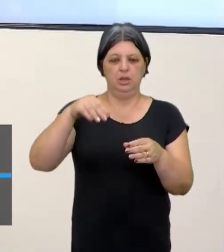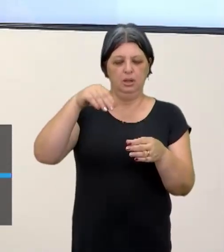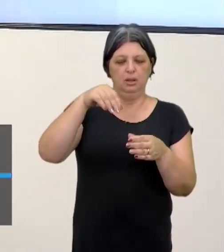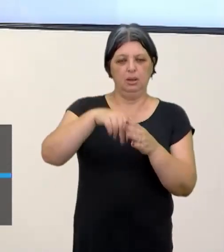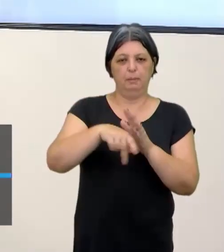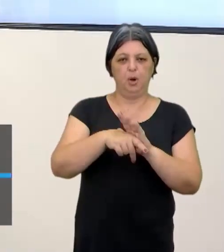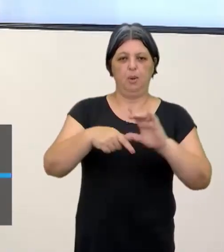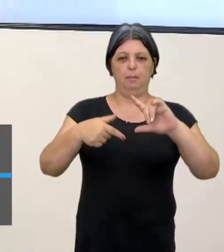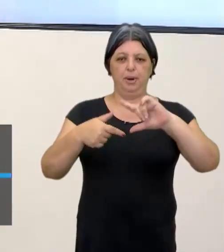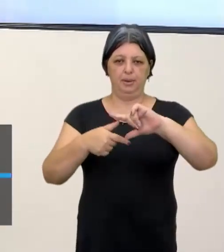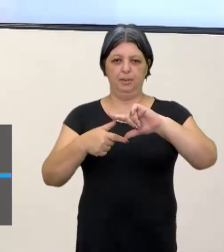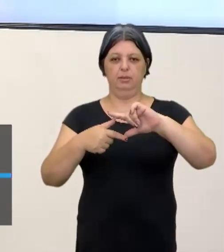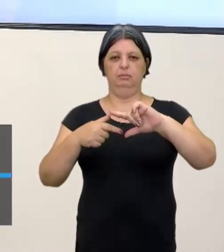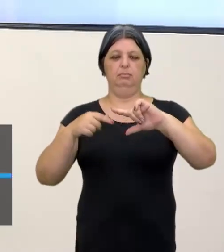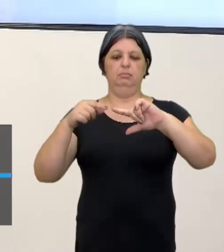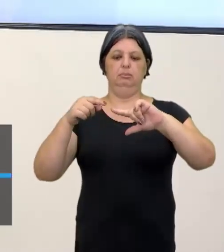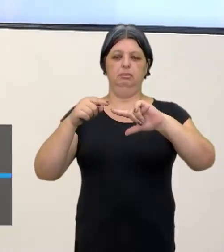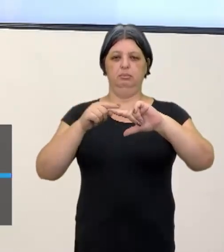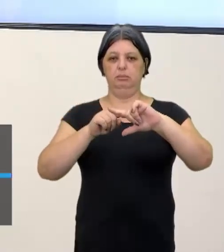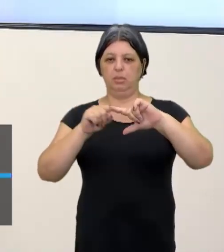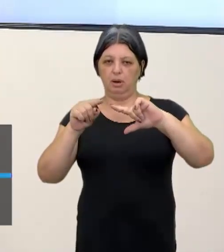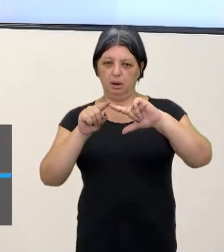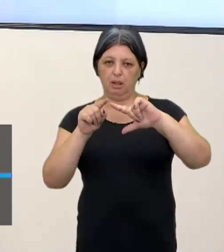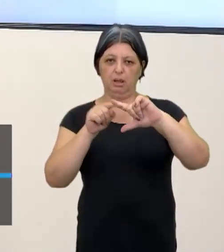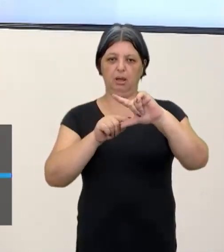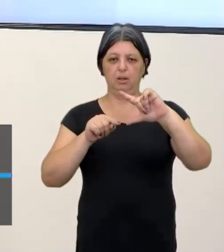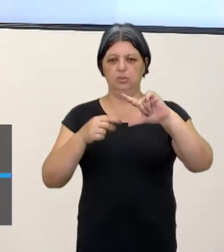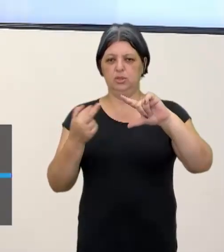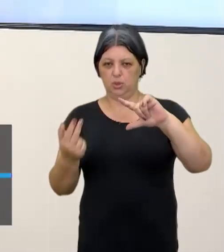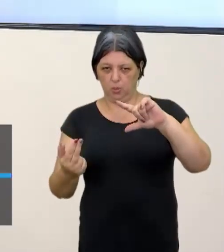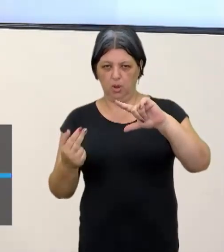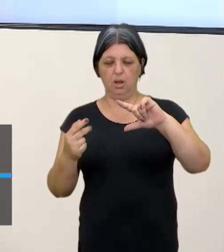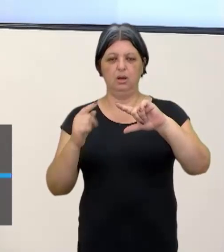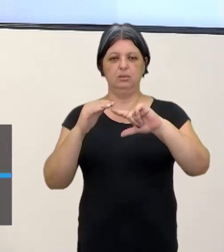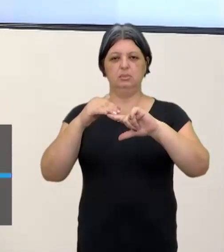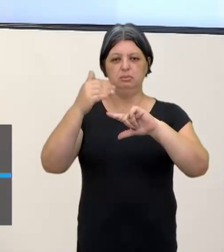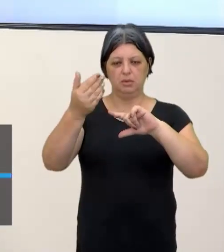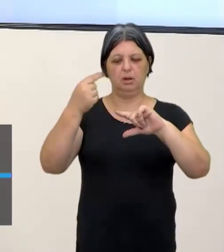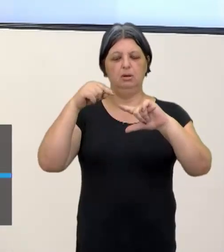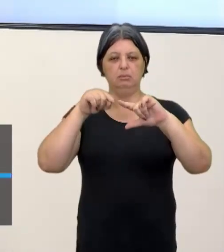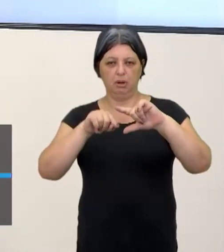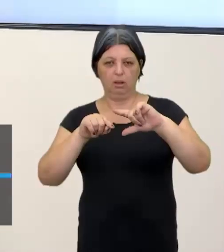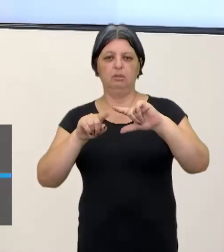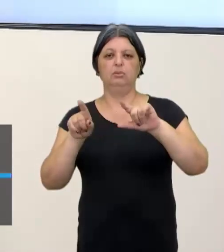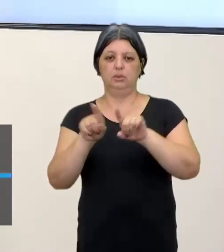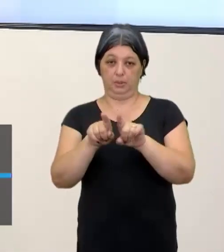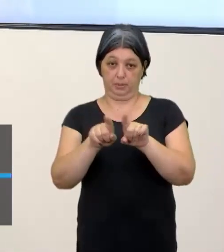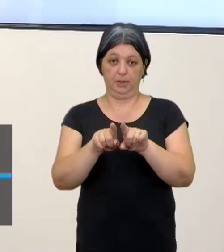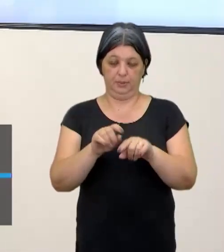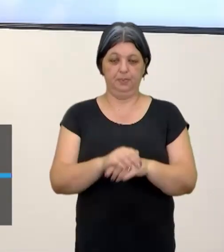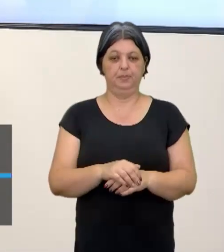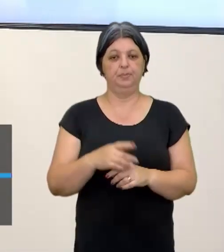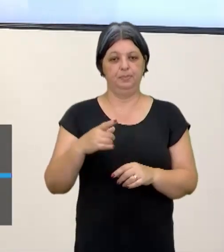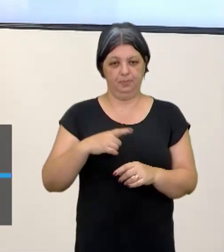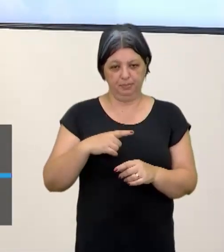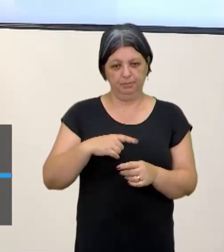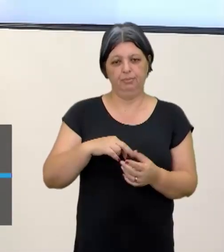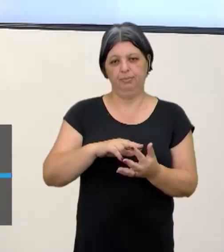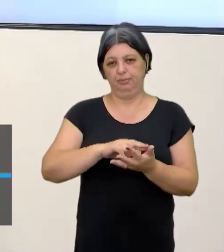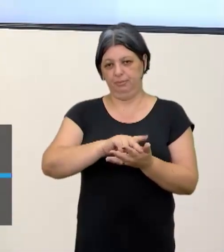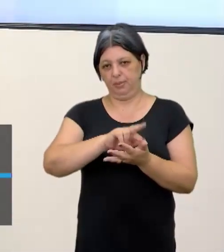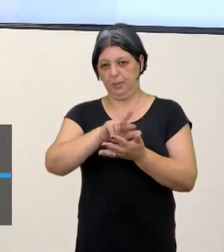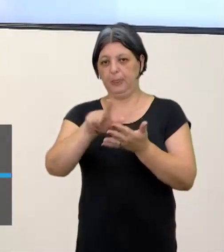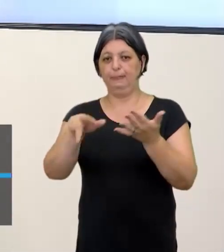internos iguais, congruentes, lados iguais. Ah, tá, triângulo equilátero, quadrado, pentágono